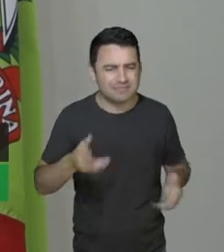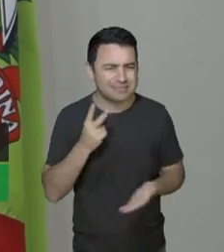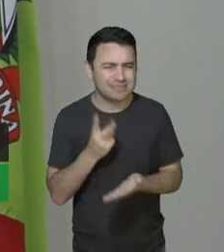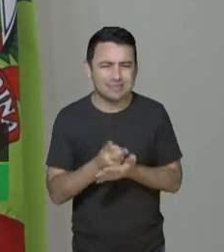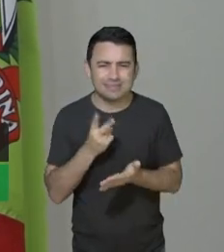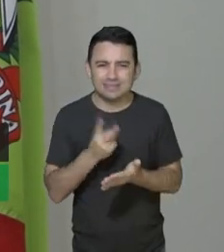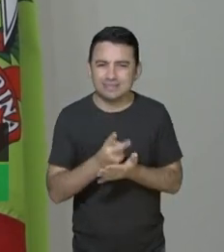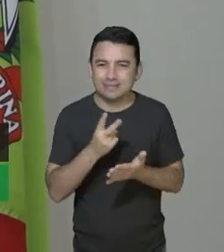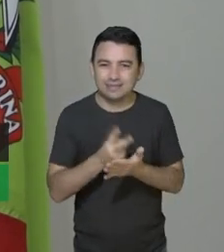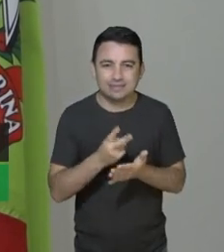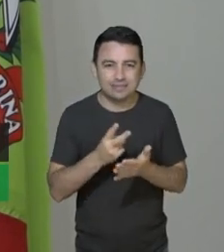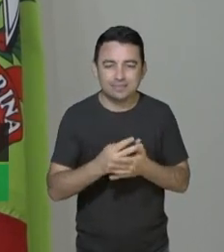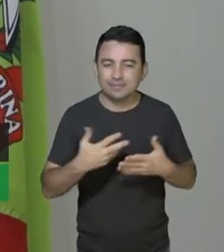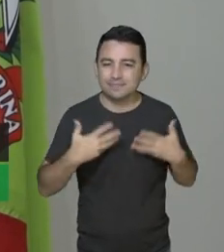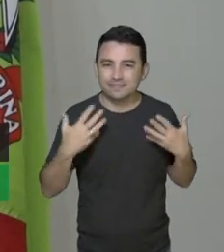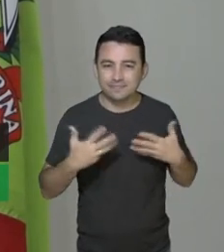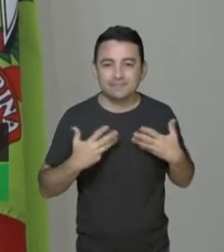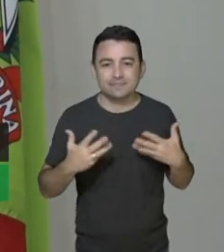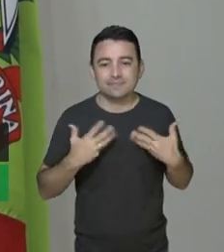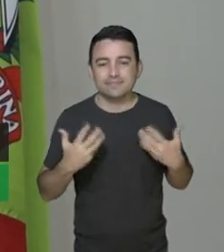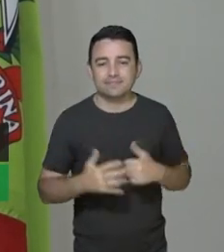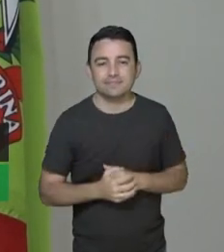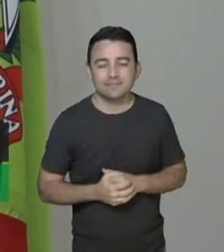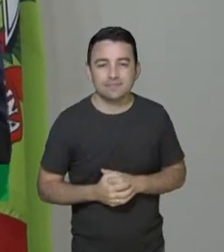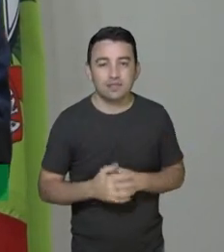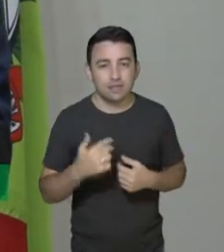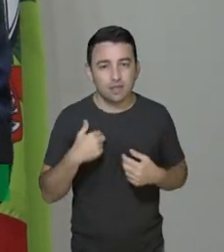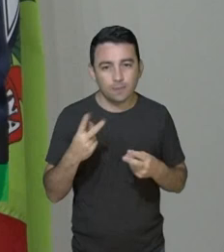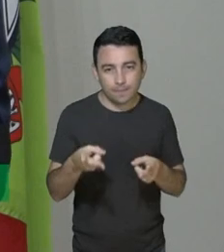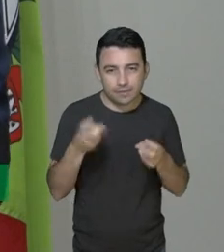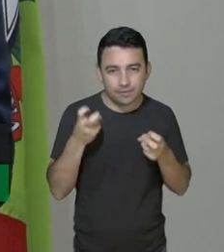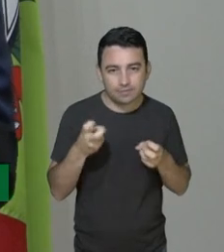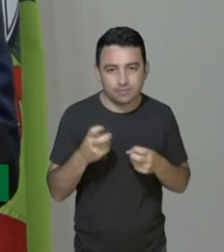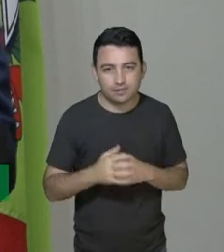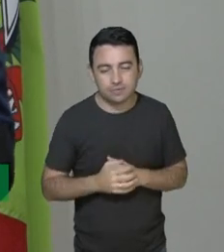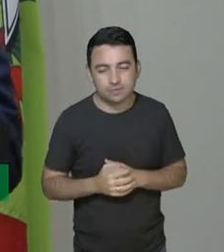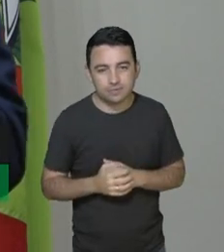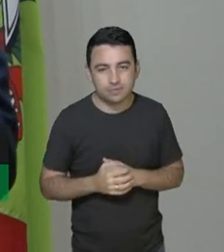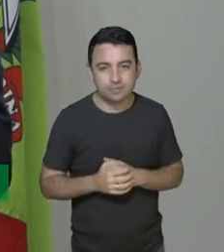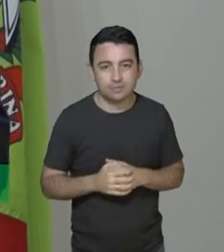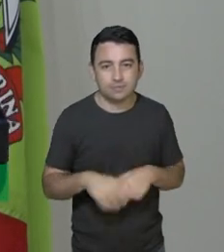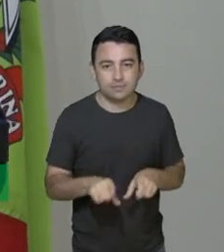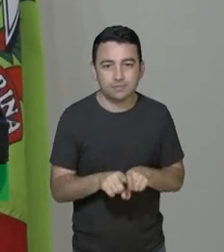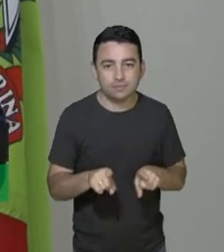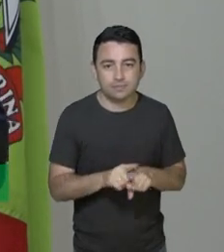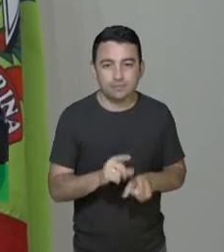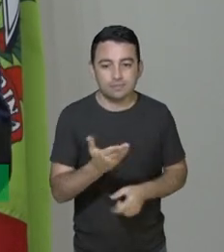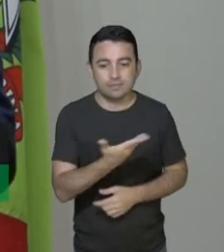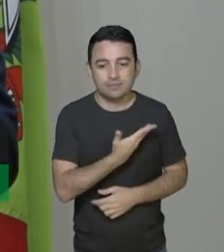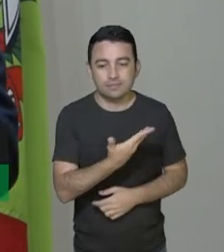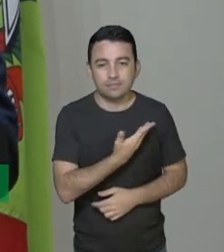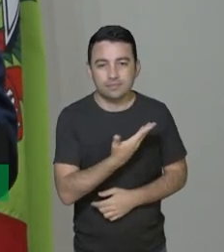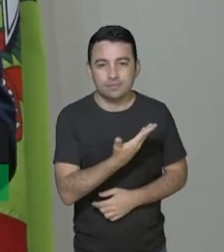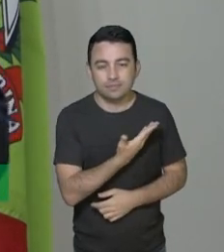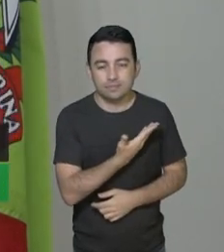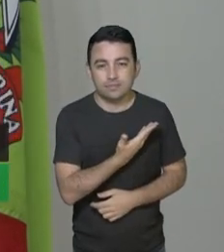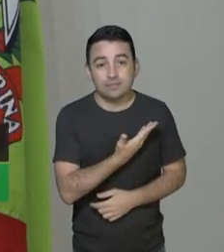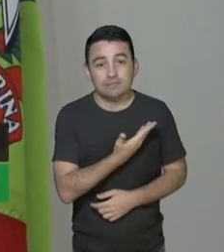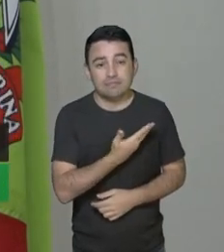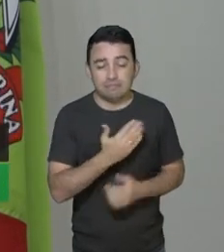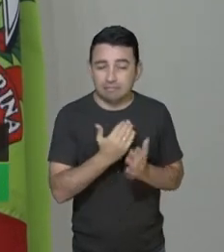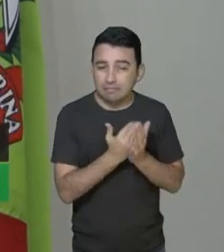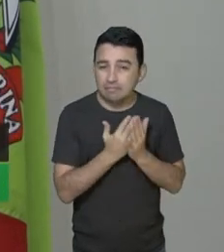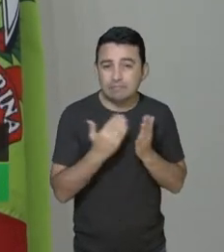muito bem-humorada. Vejo nessa casa a amizade que a gente vê.